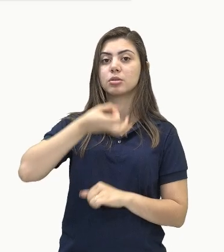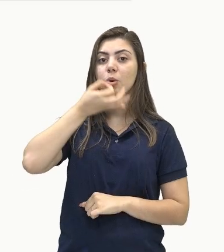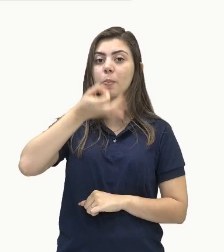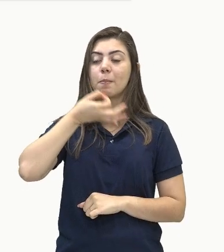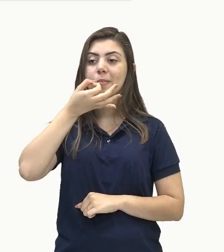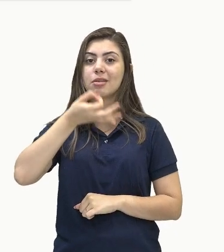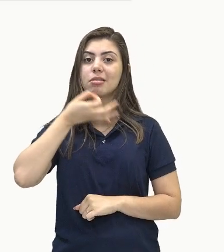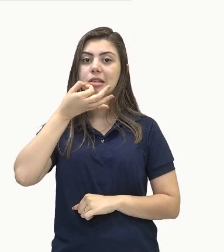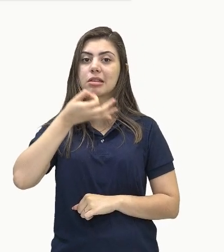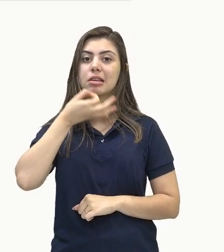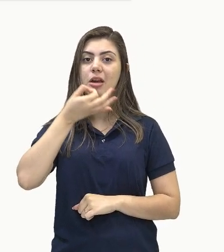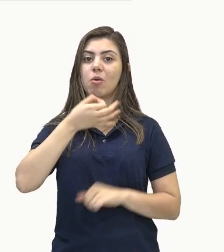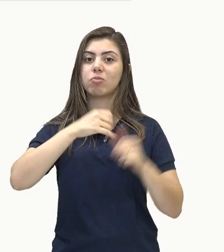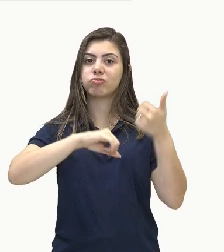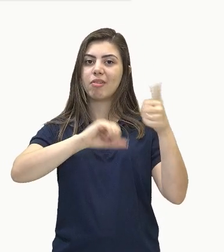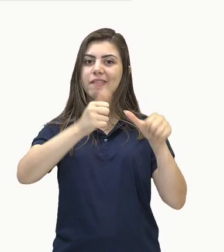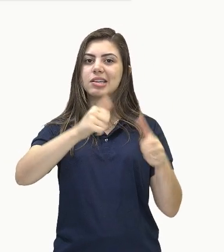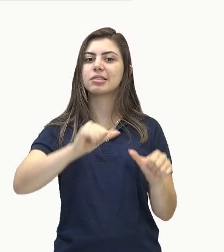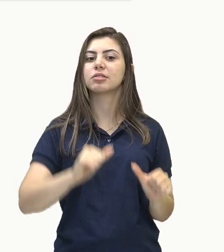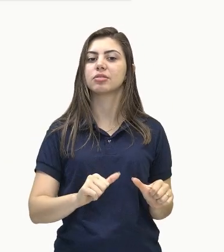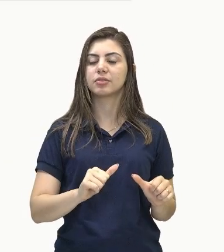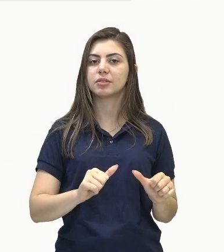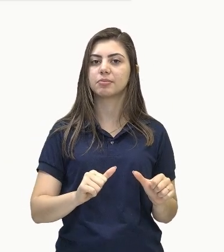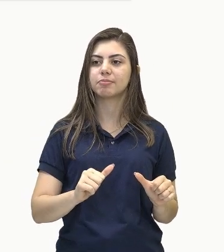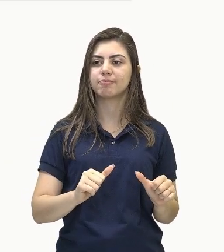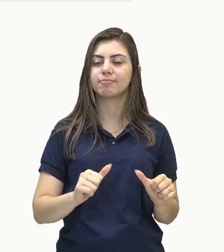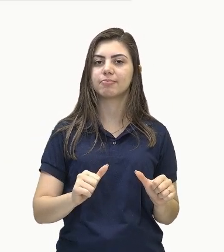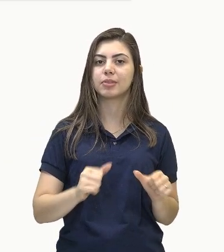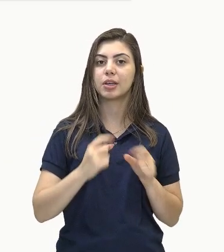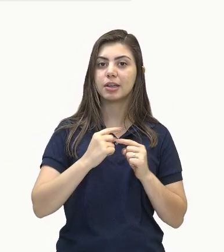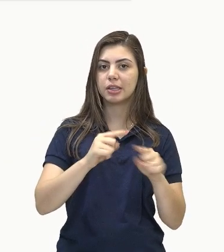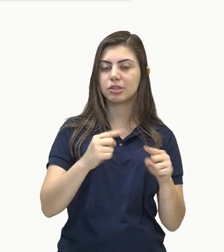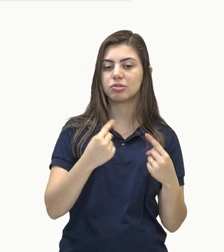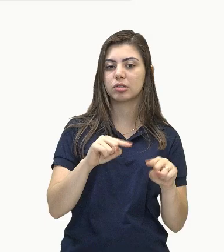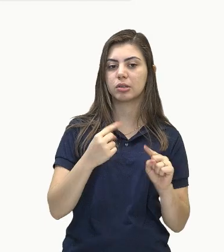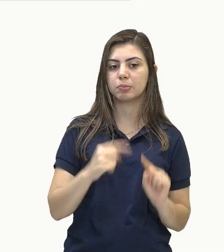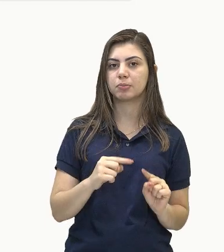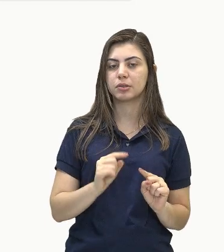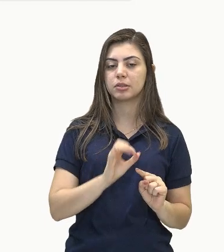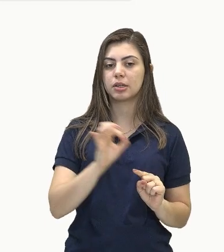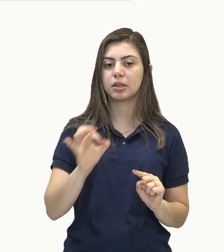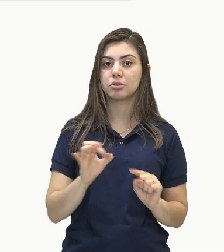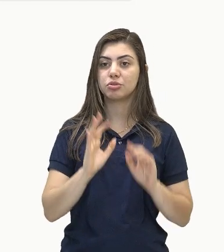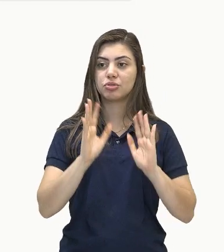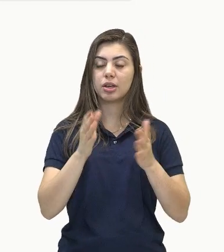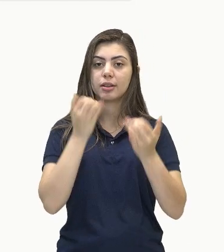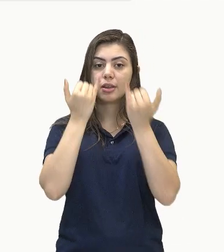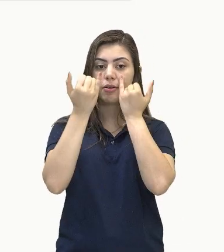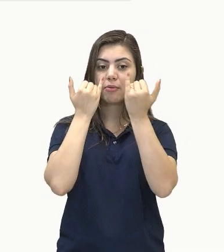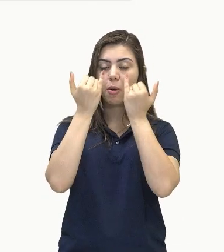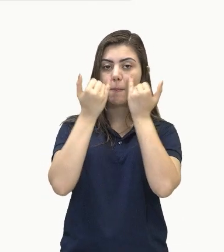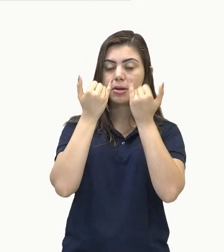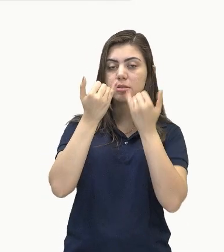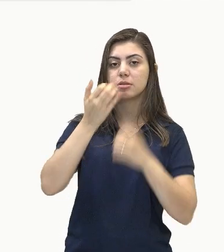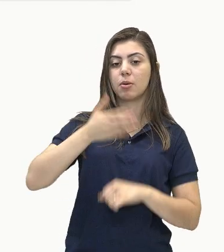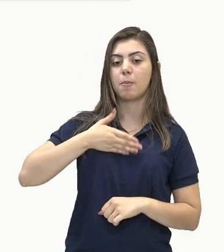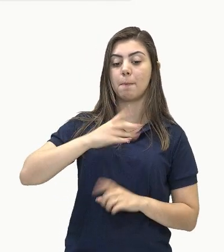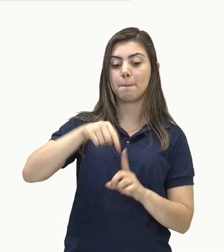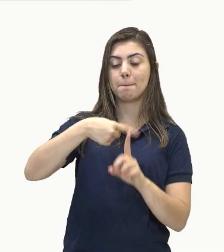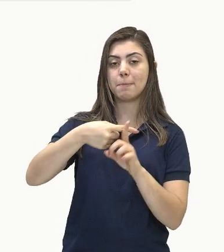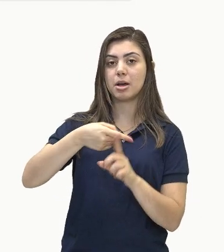crítica, certo? E ao trazer essa informação e expressar essa